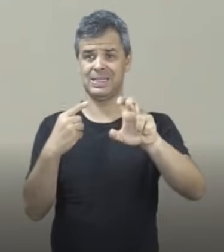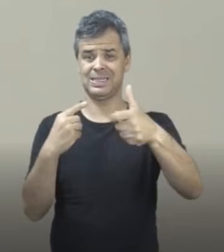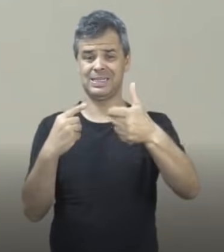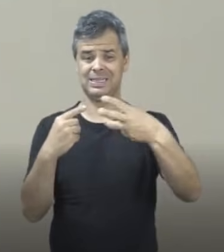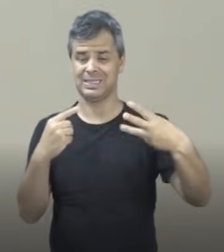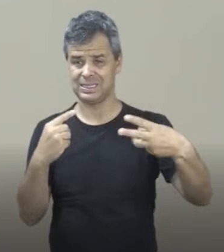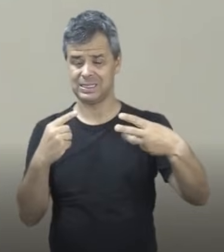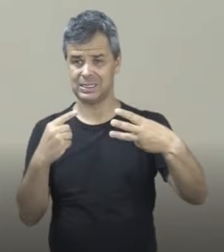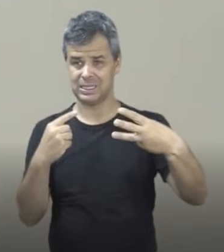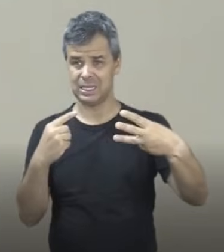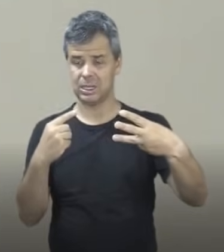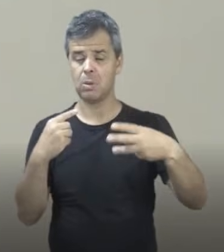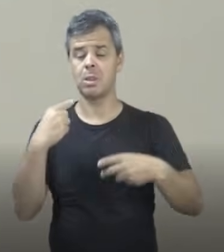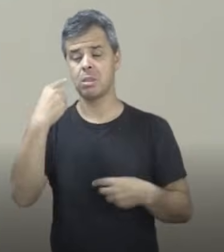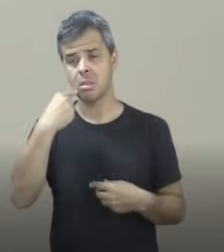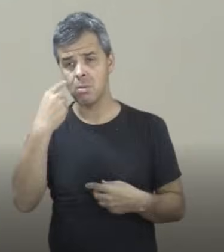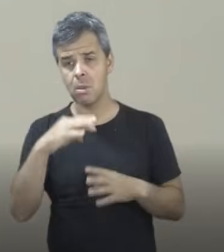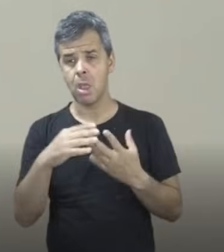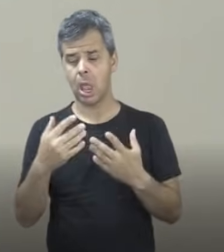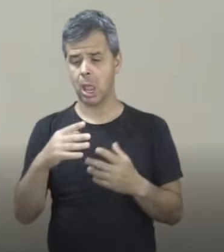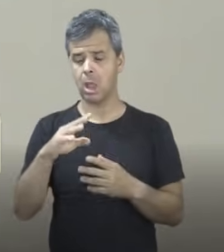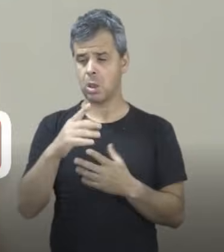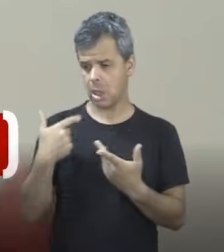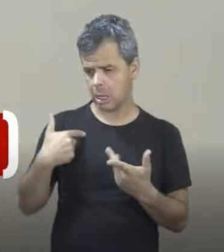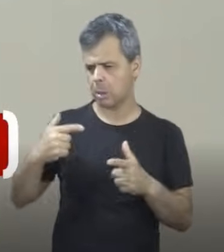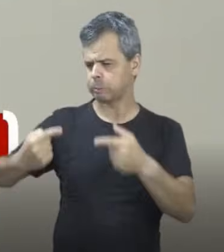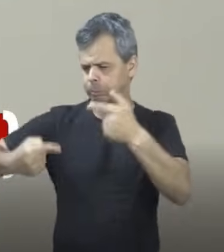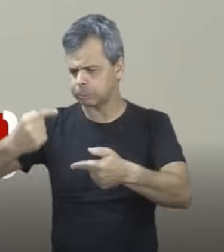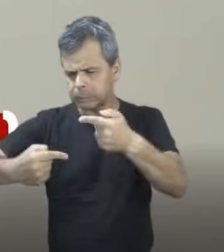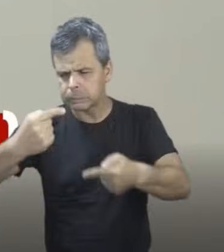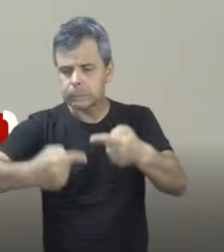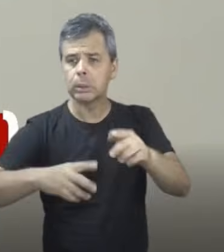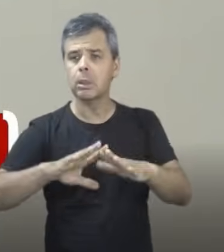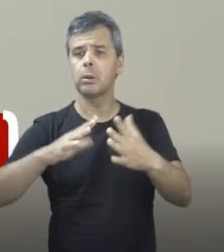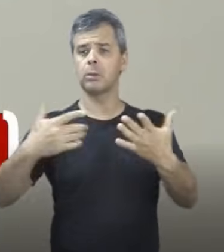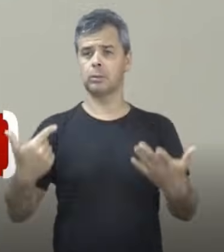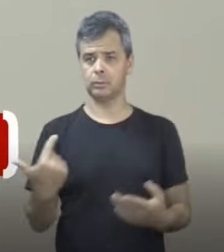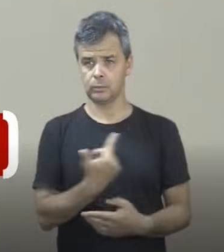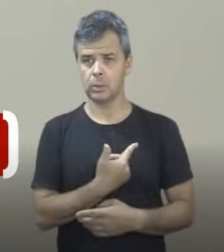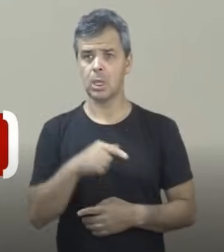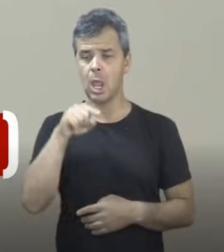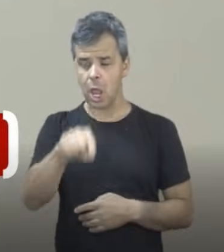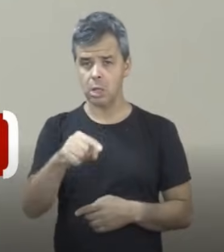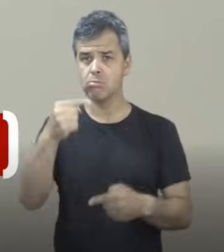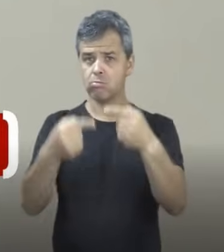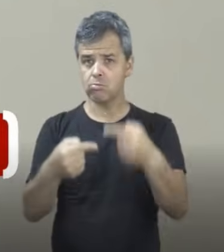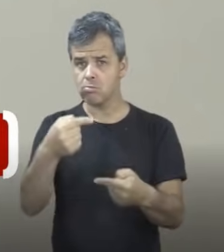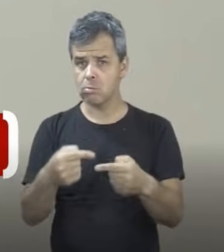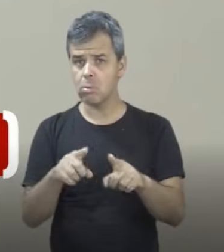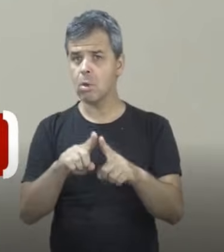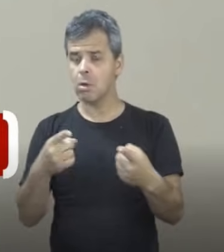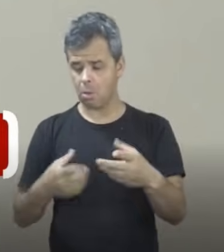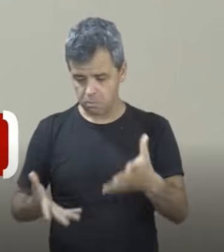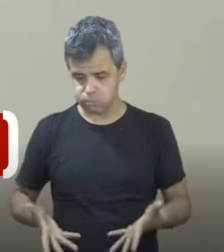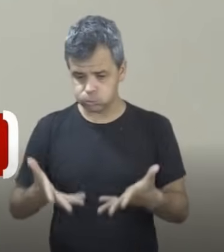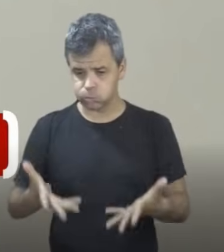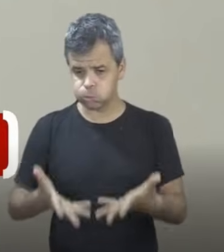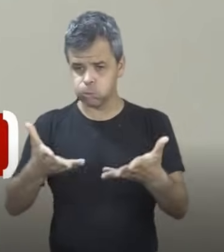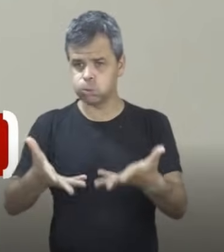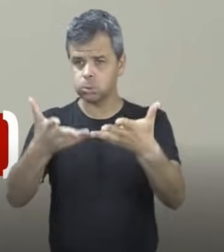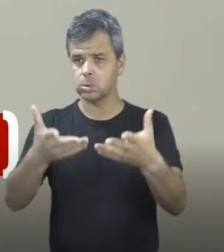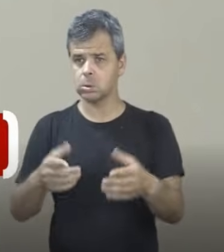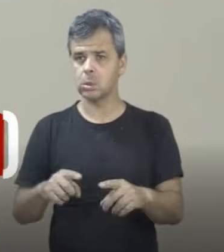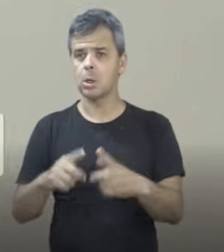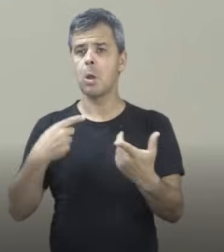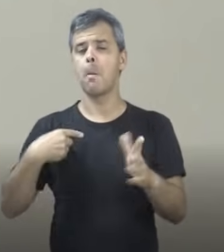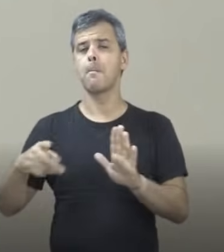513 deputados, né? Então, esse quadro que nós precisamos debater cada vez mais para que esse debate influencie, inclusive,